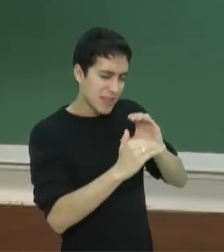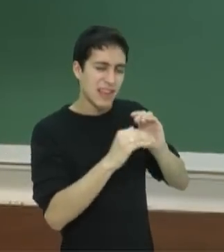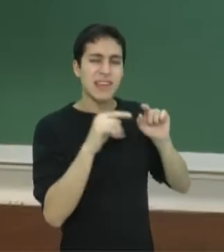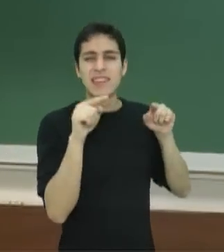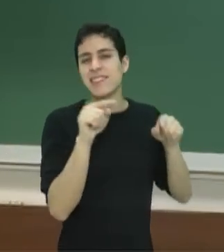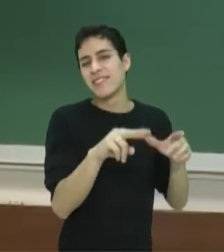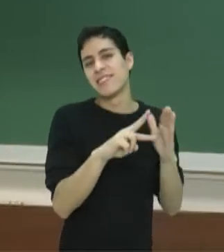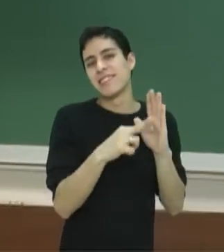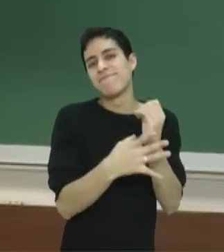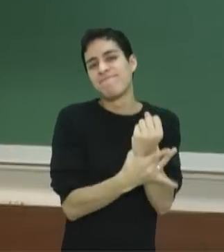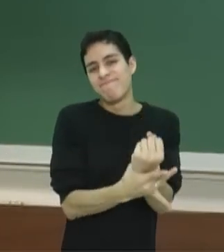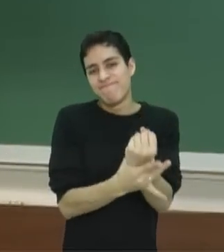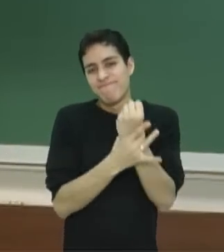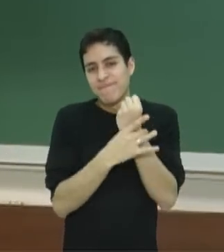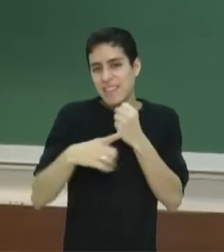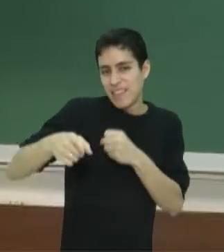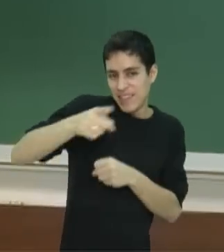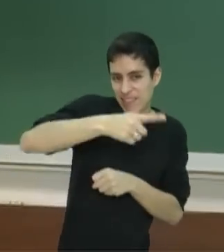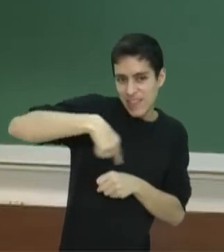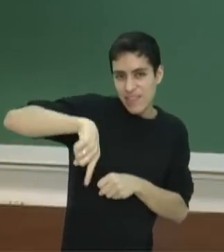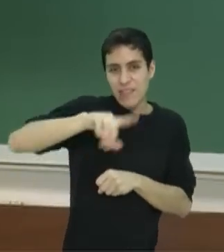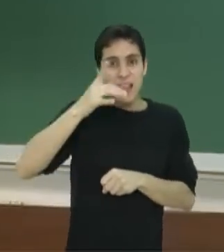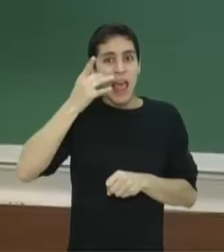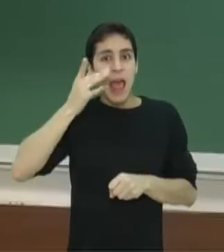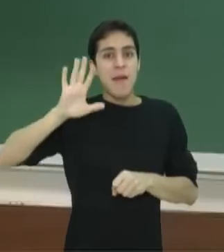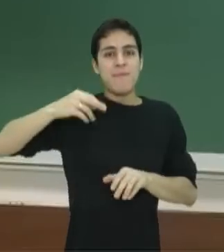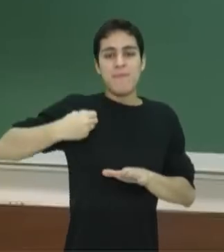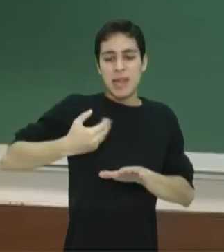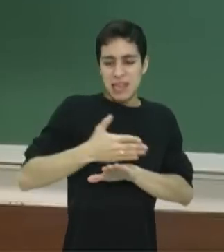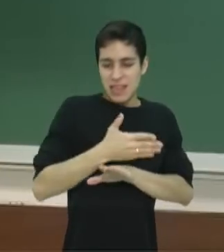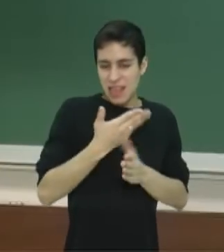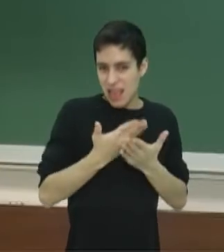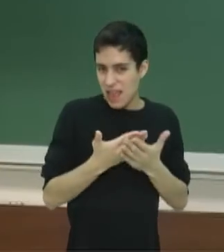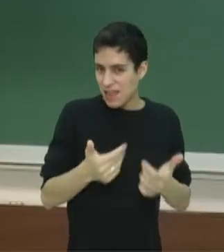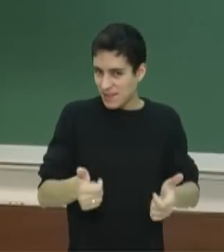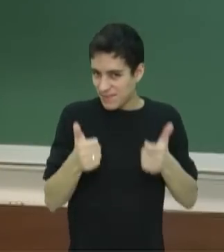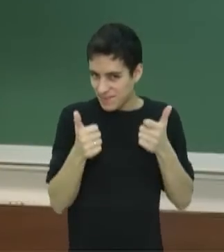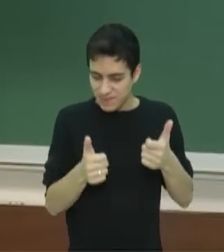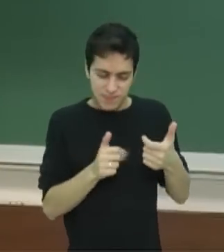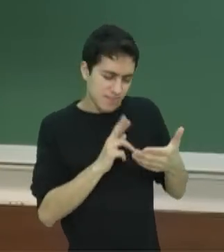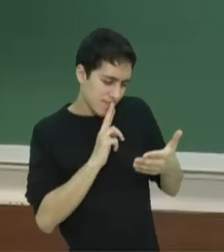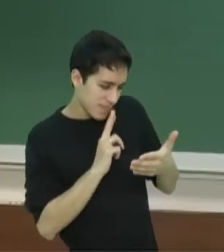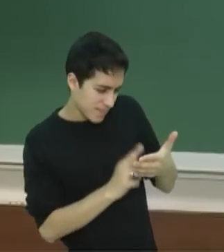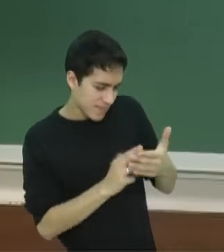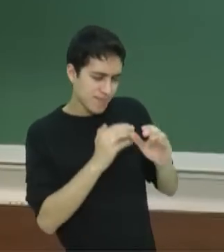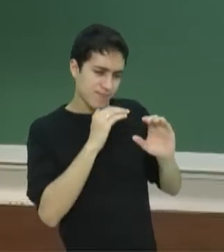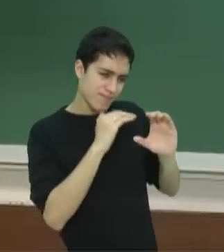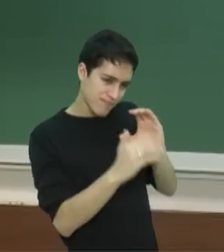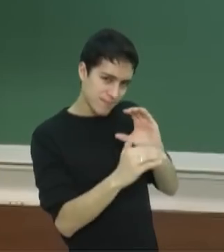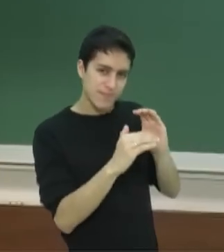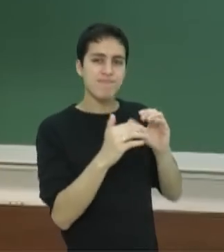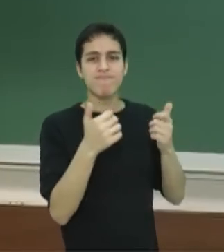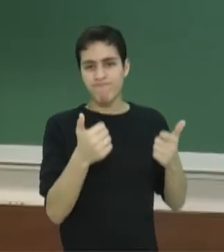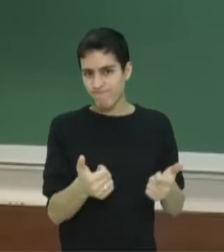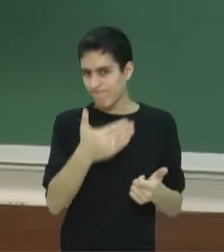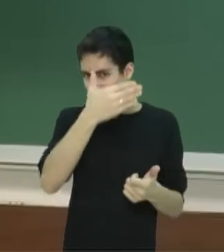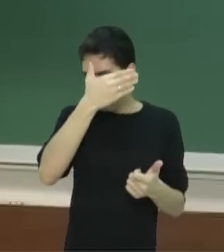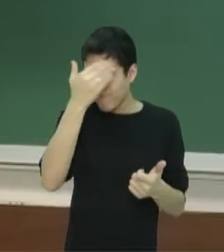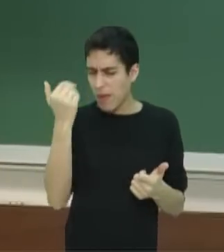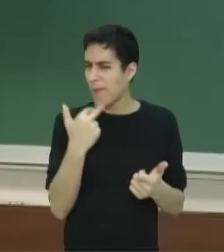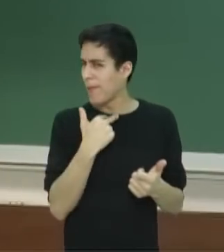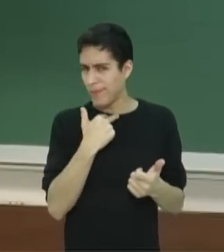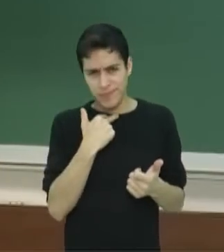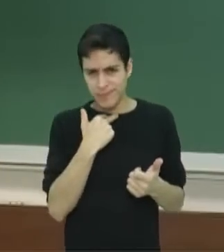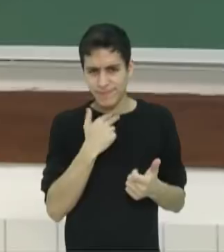você garante a sua presença. Então não esquece, acessa a atividade, responde a atividade, preenche e envia atividade.